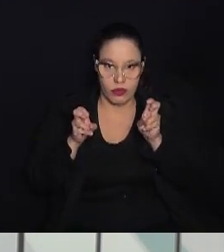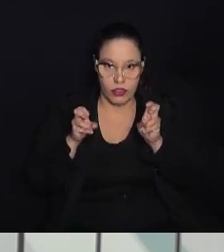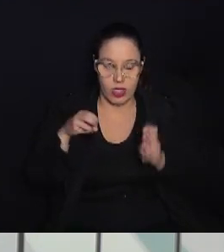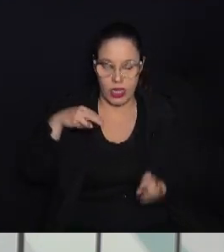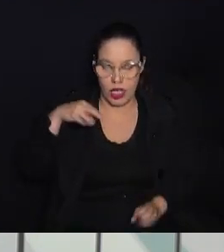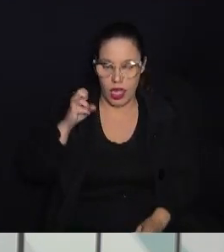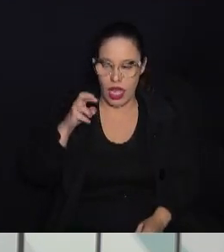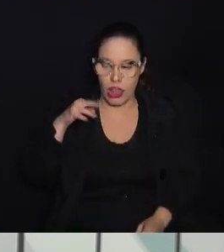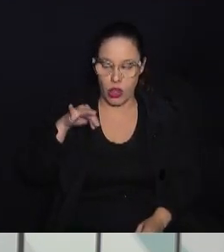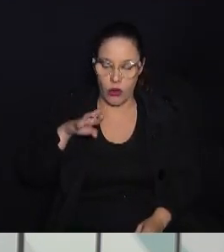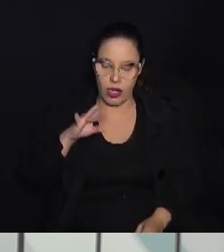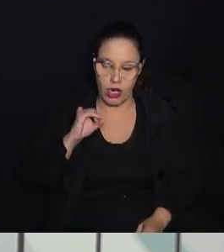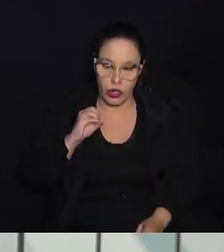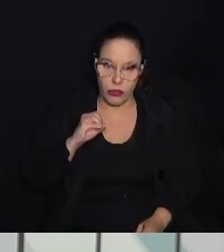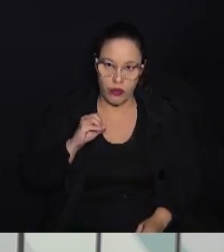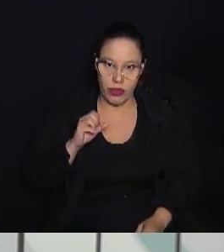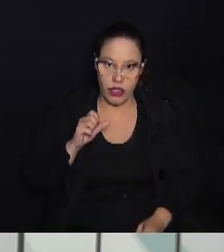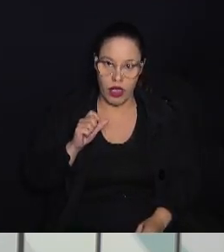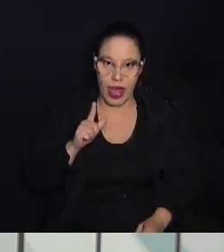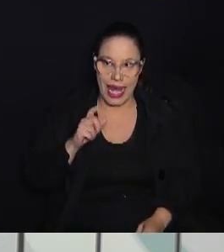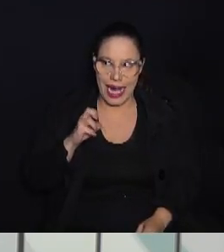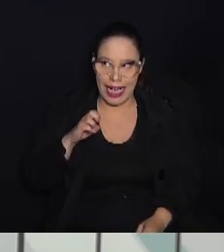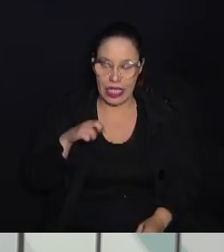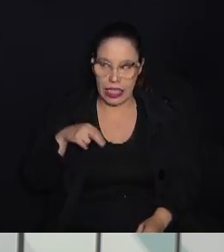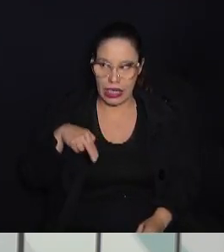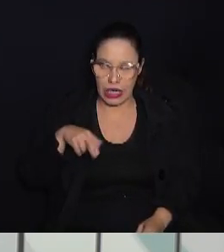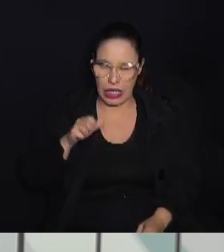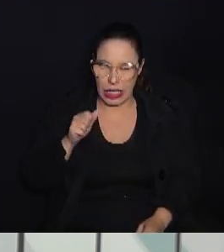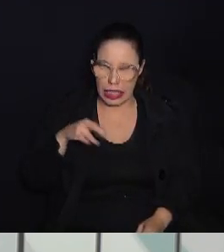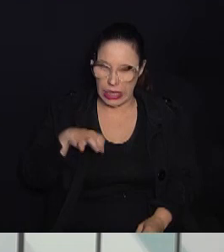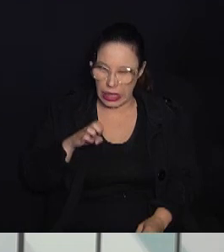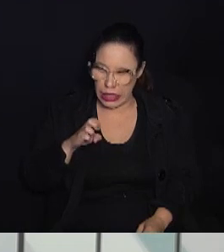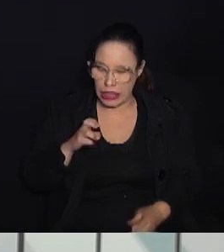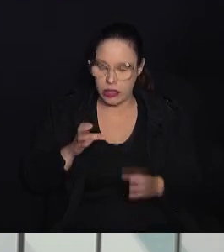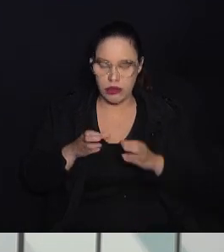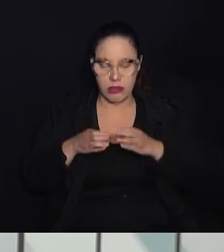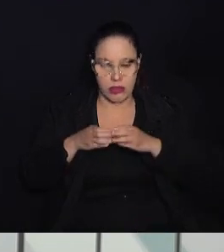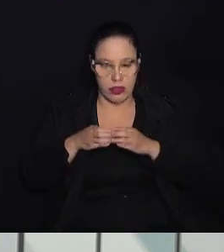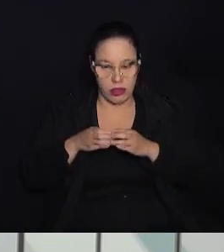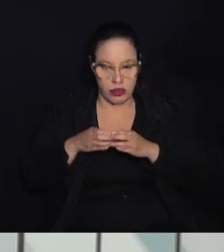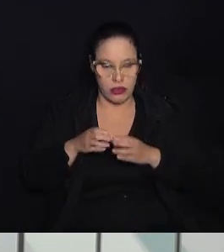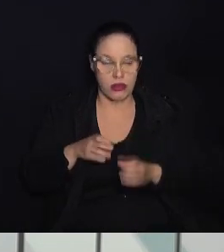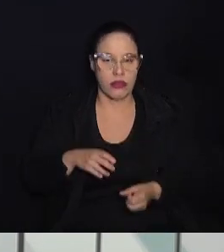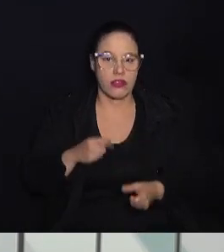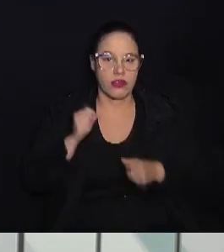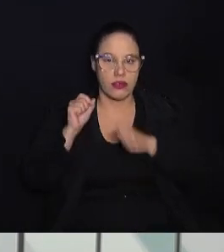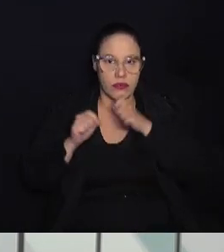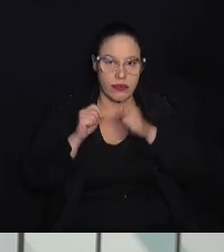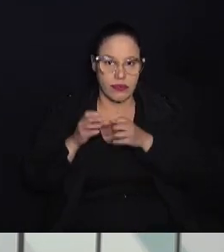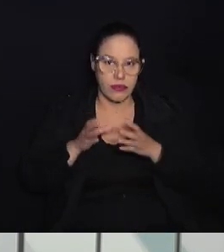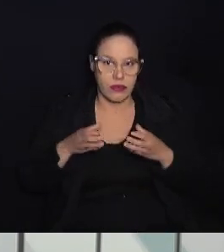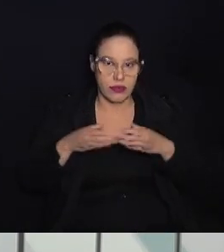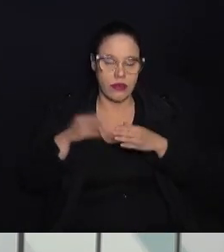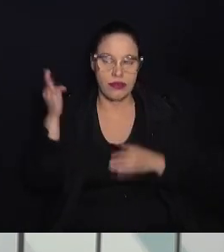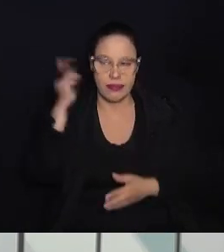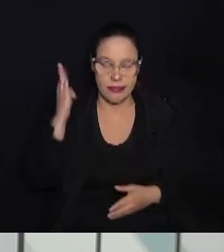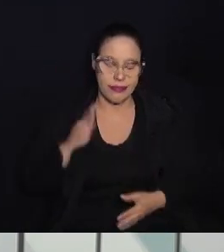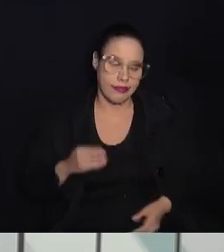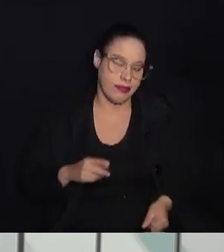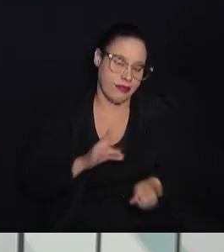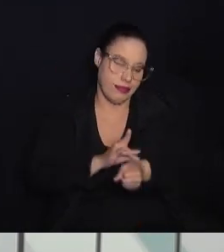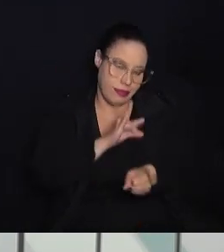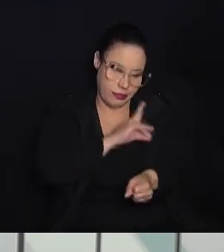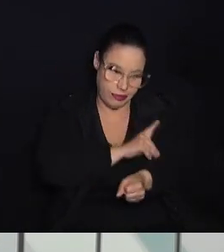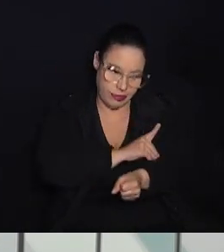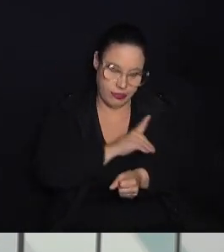a endocrinologista Melaine Rodak, que é membro do Comitê de Diretrizes da Sociedade